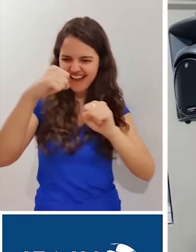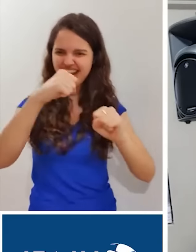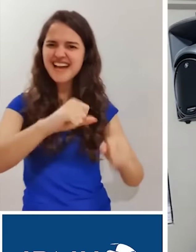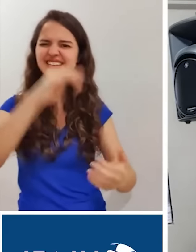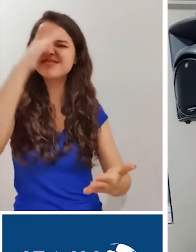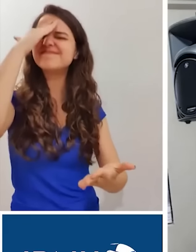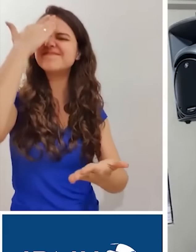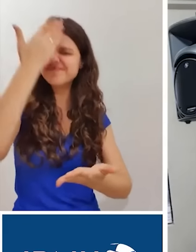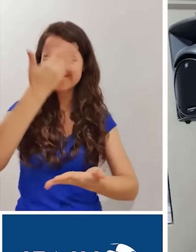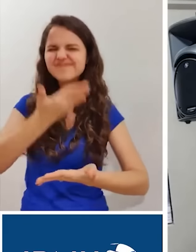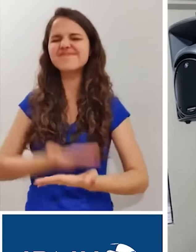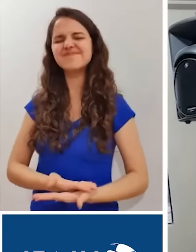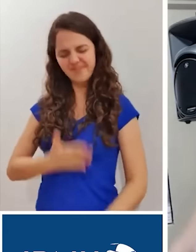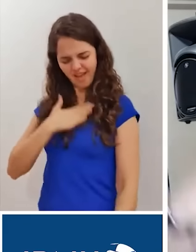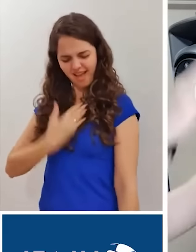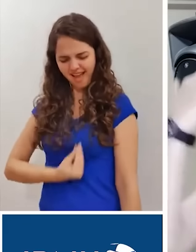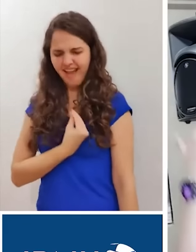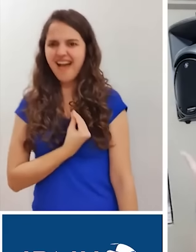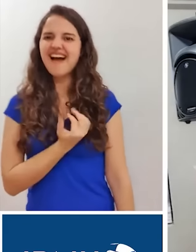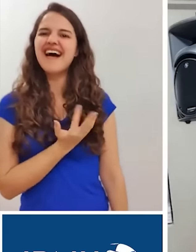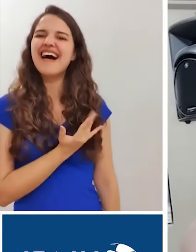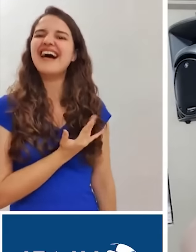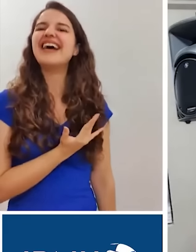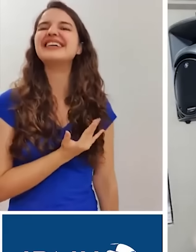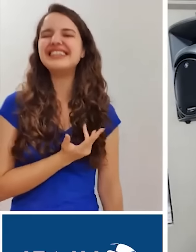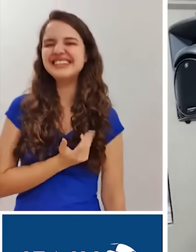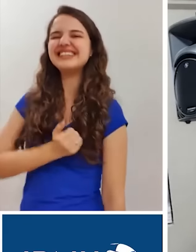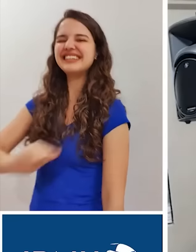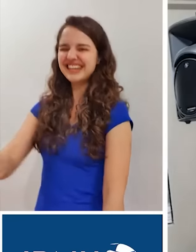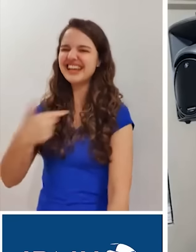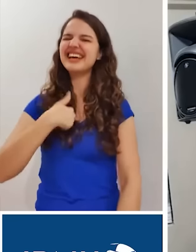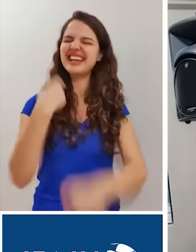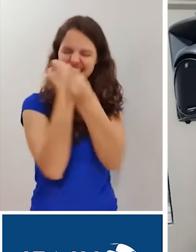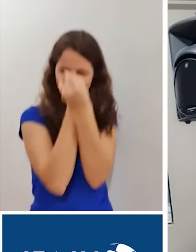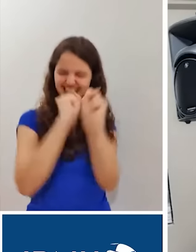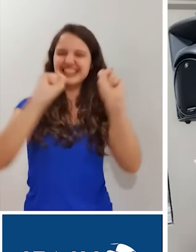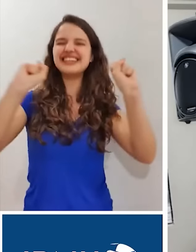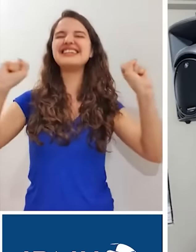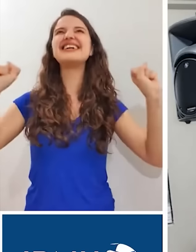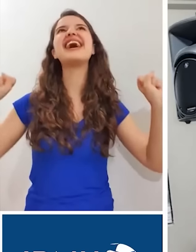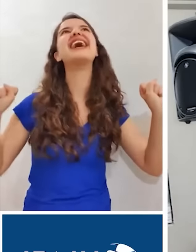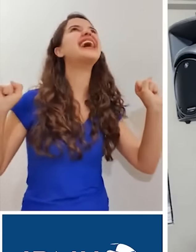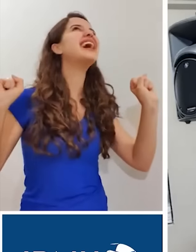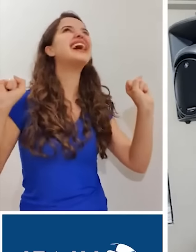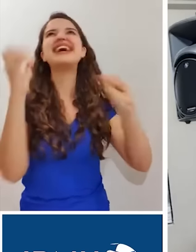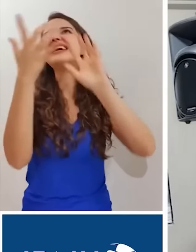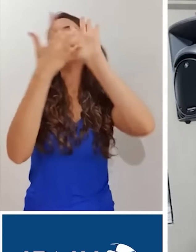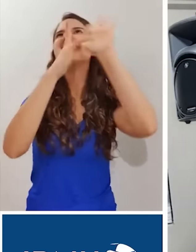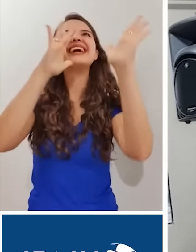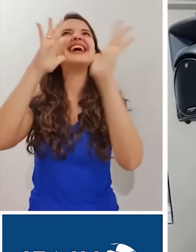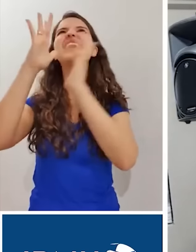é vio em mim sou livre em nome de